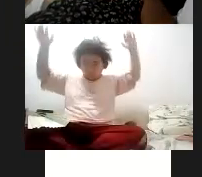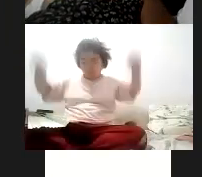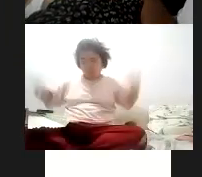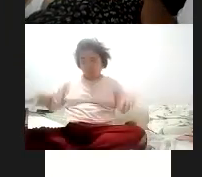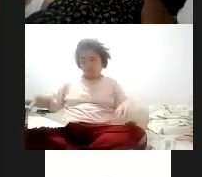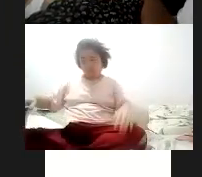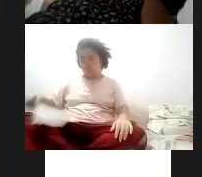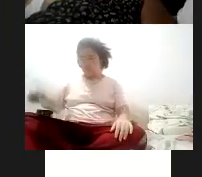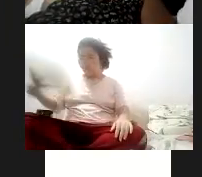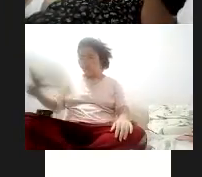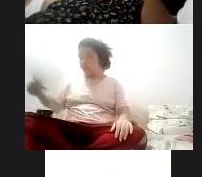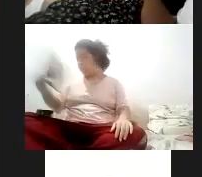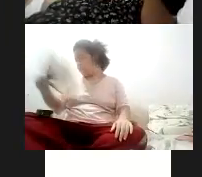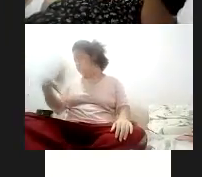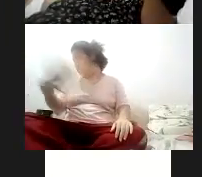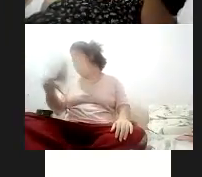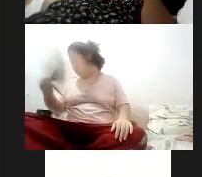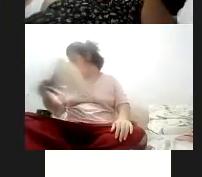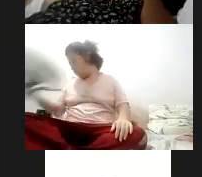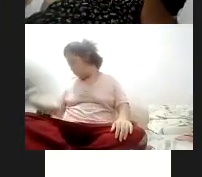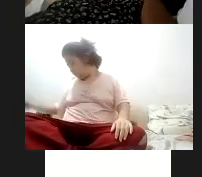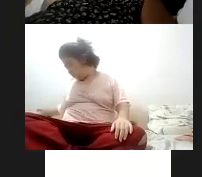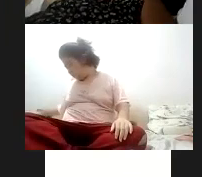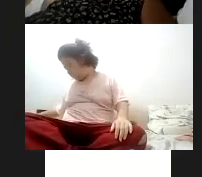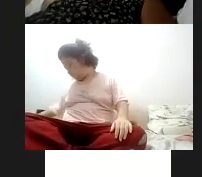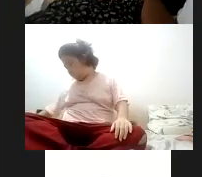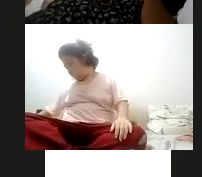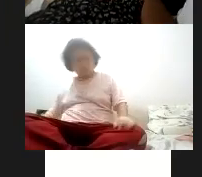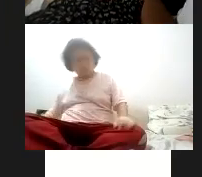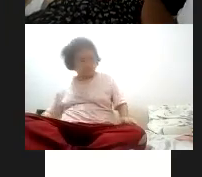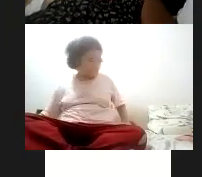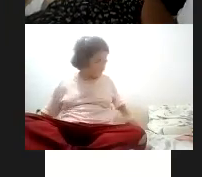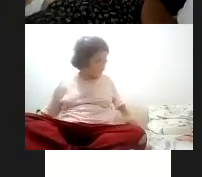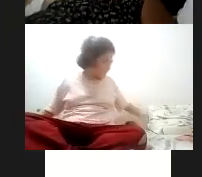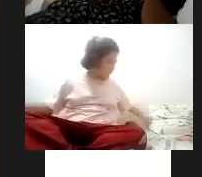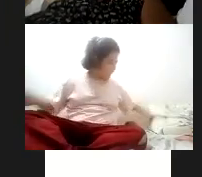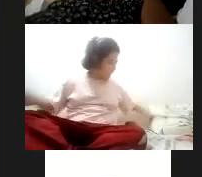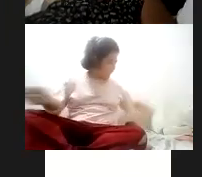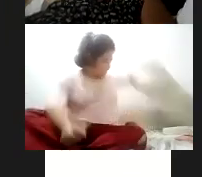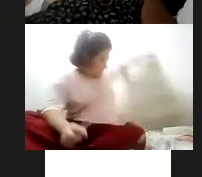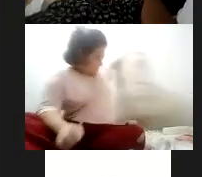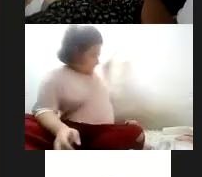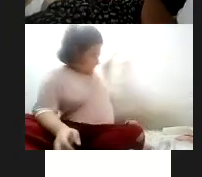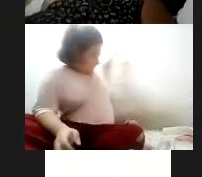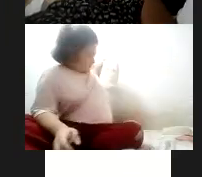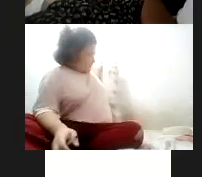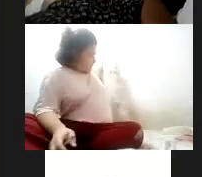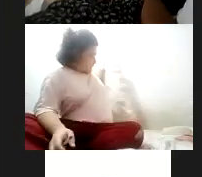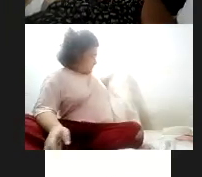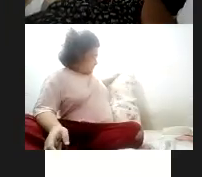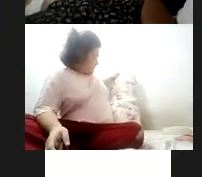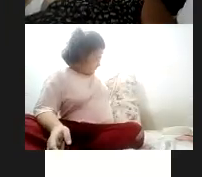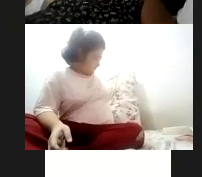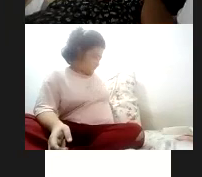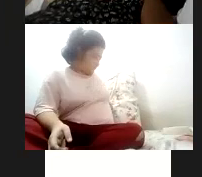deficiência, uma condição genética, e seja uma deficiência adquirida. Nós, profissionais da